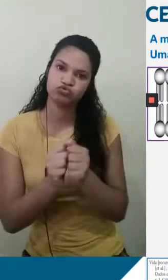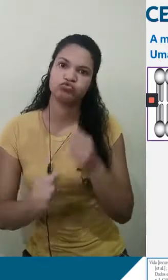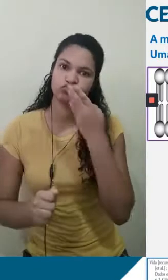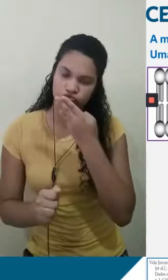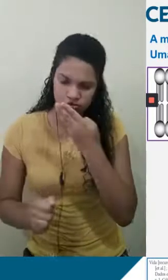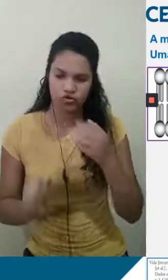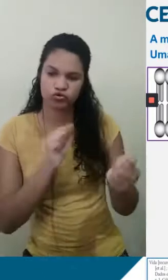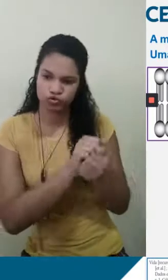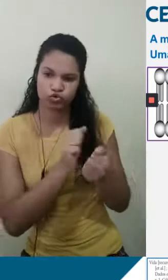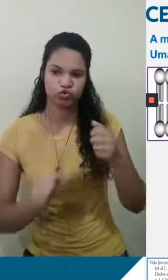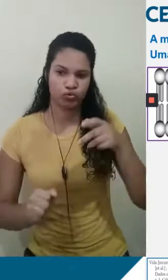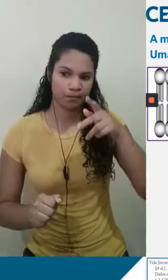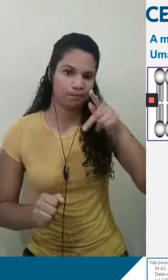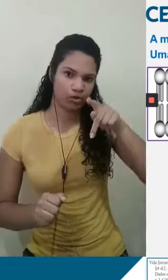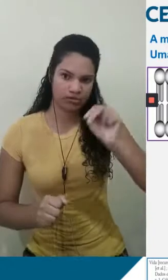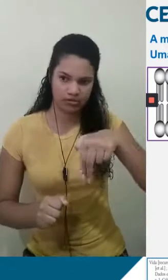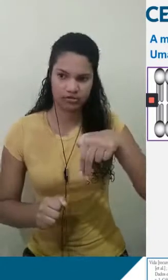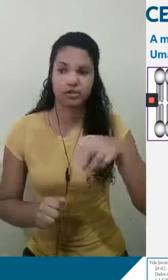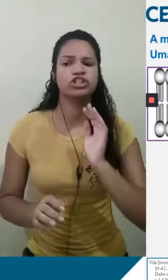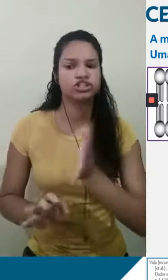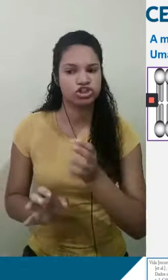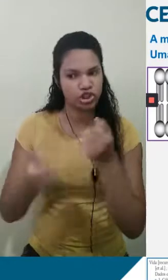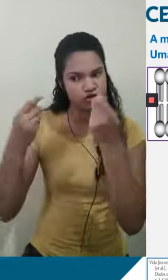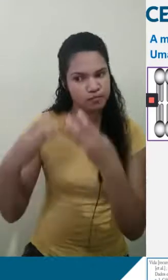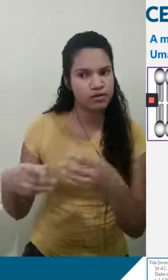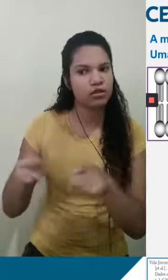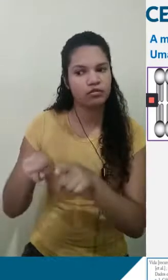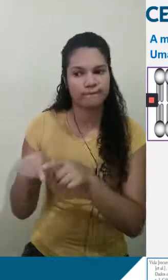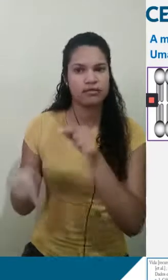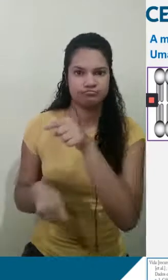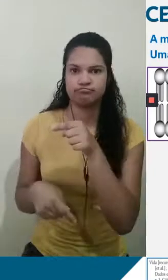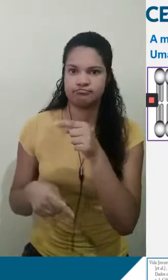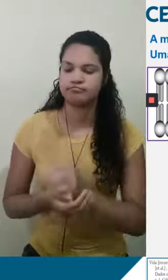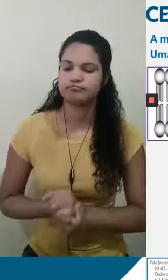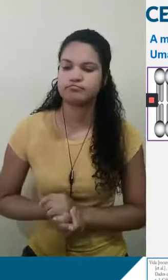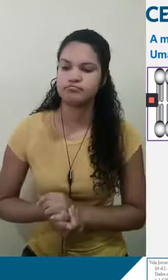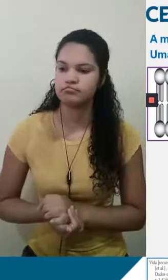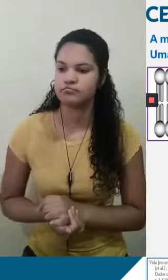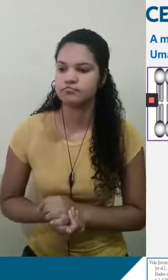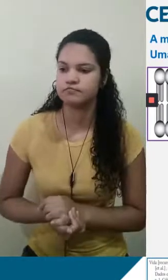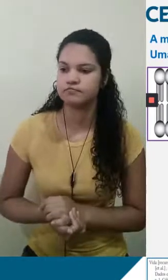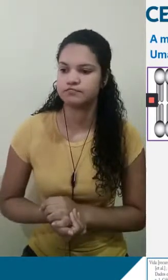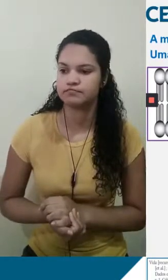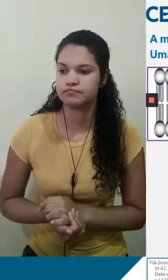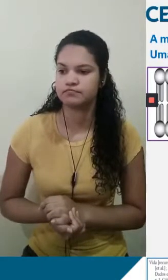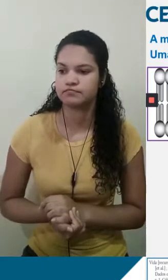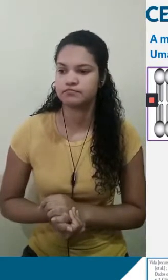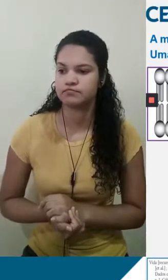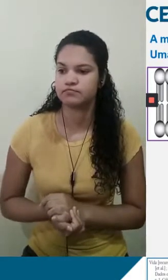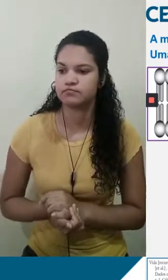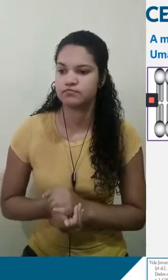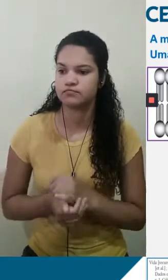E importante a gente ressaltar que as proteínas que fazem parte da